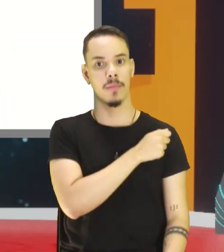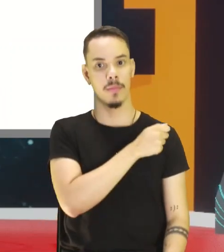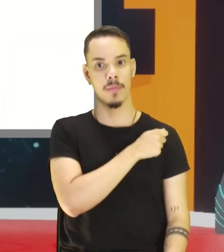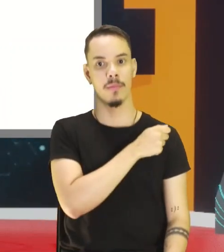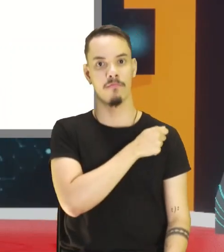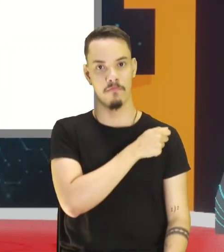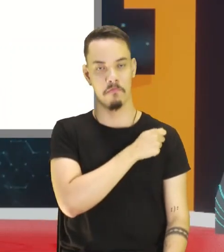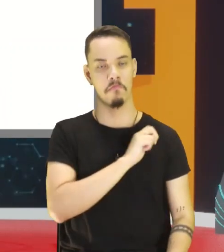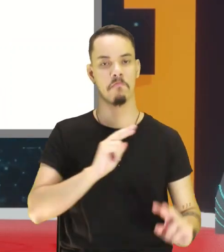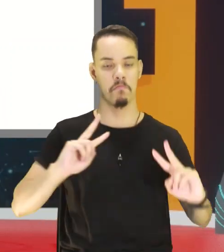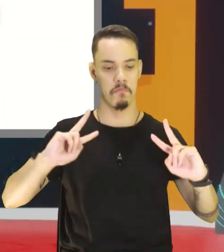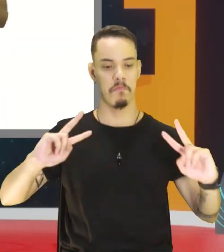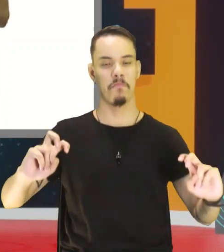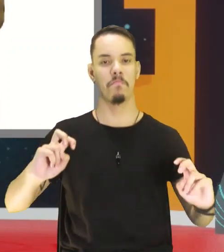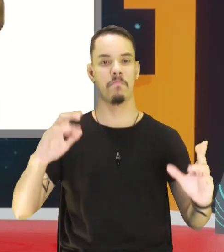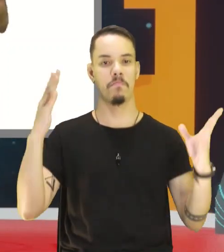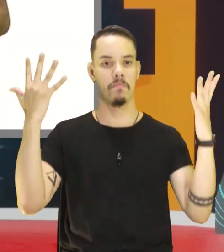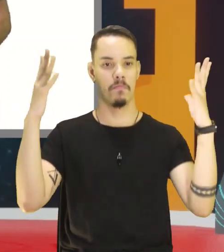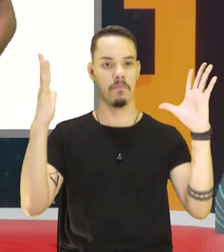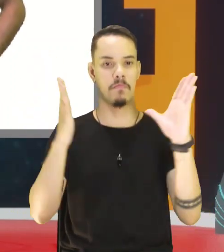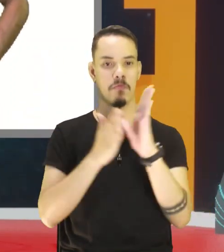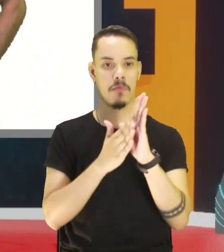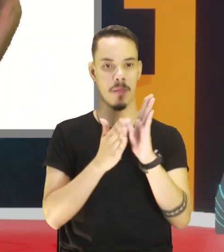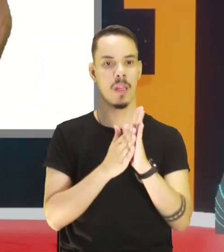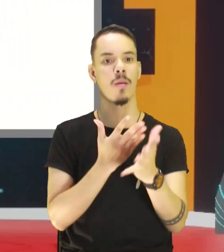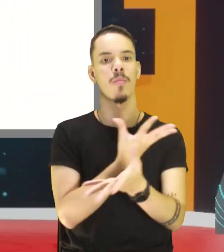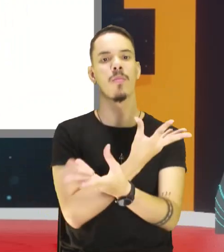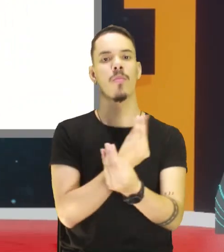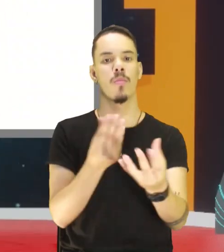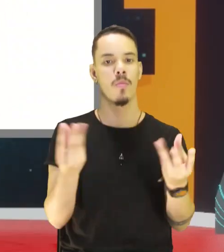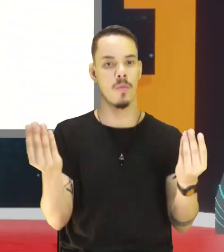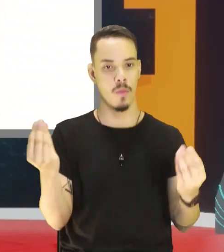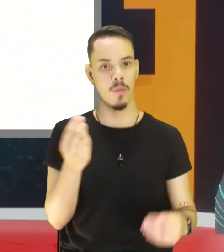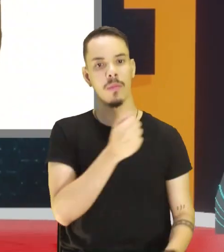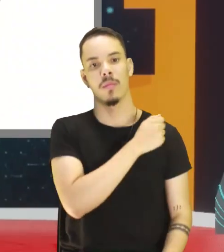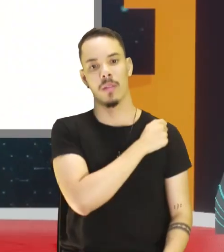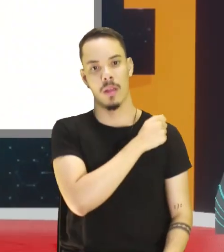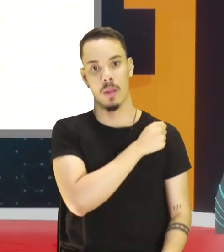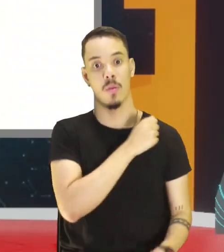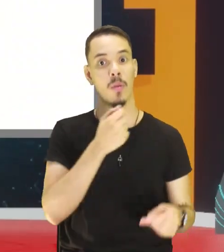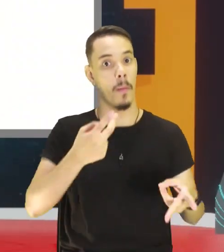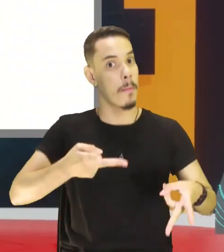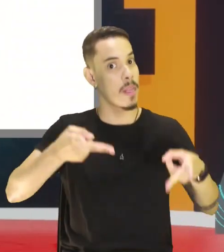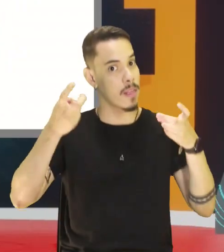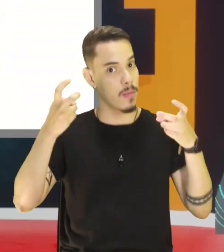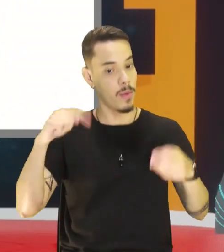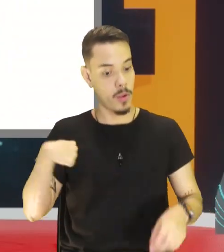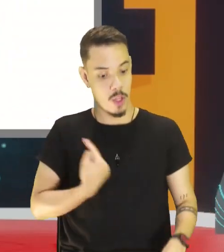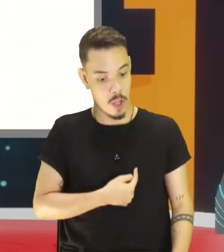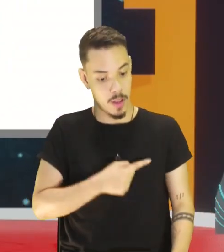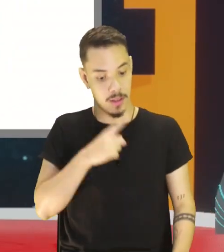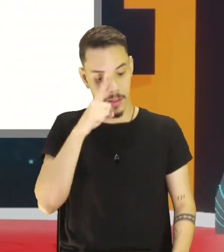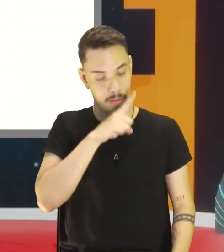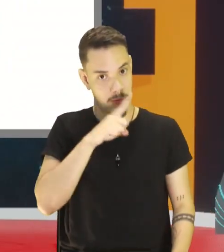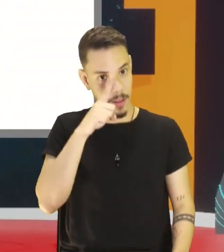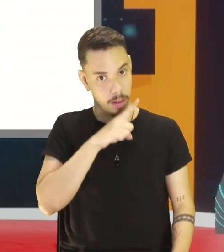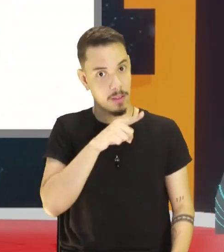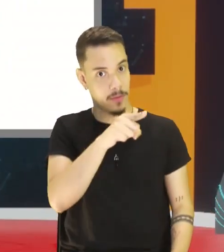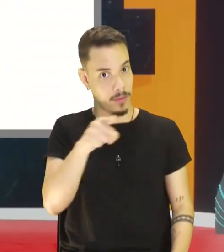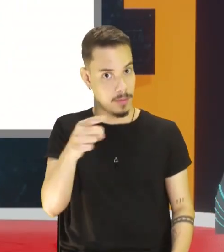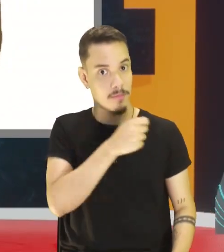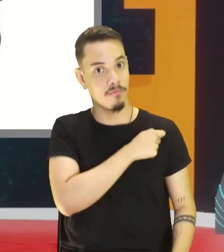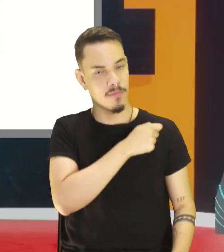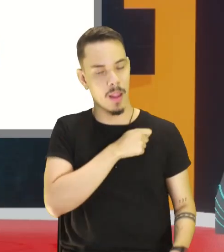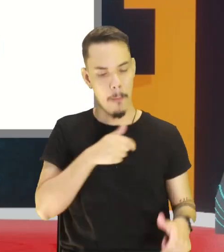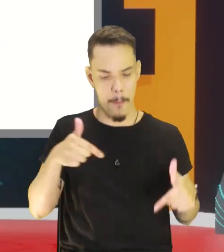ó, parabéns. Muito bem, muitas turmas perceberam. Isso mostra participação ativa. Isso mostra que os nossos alunos